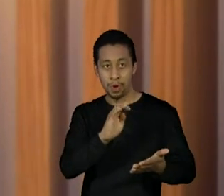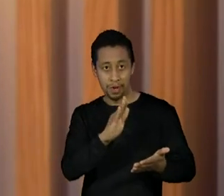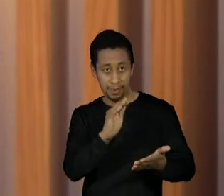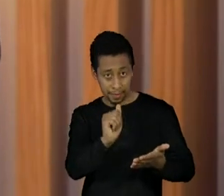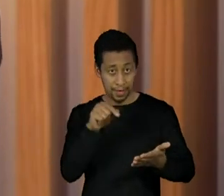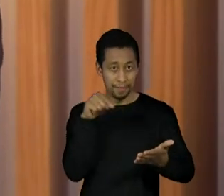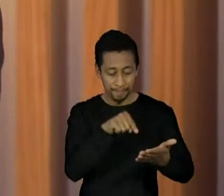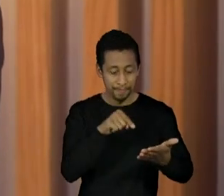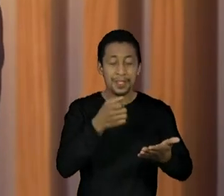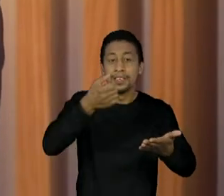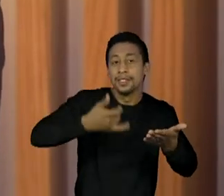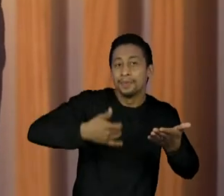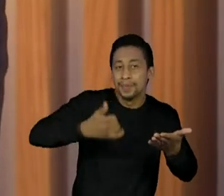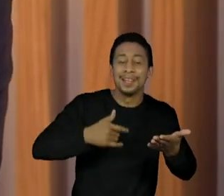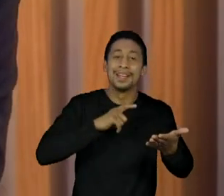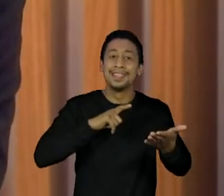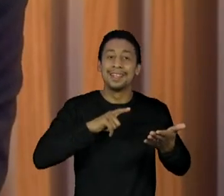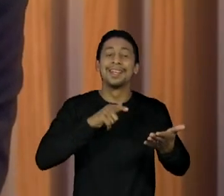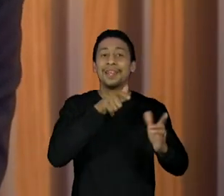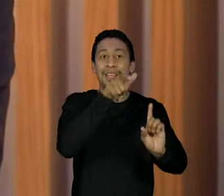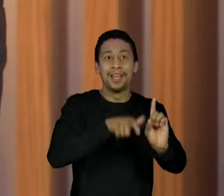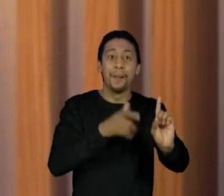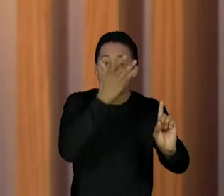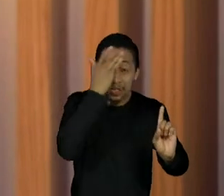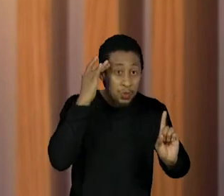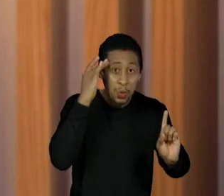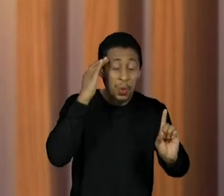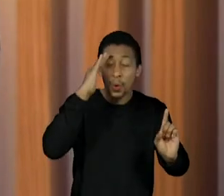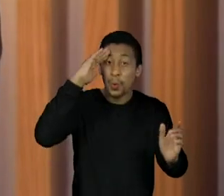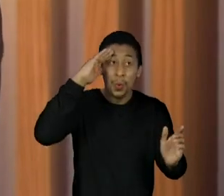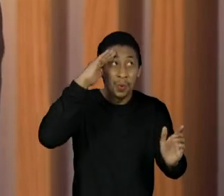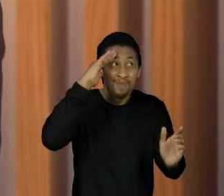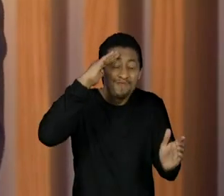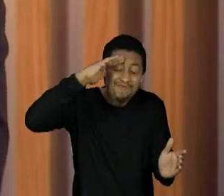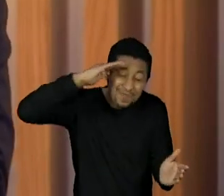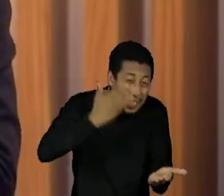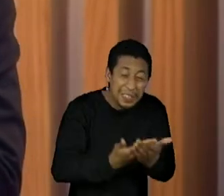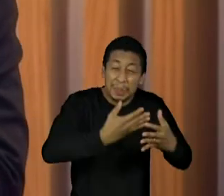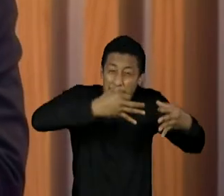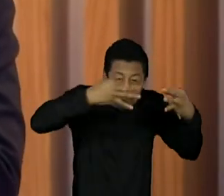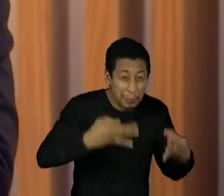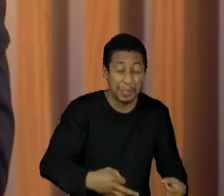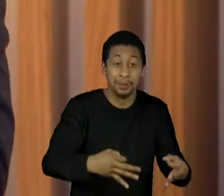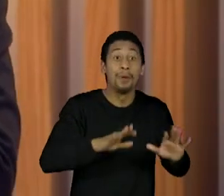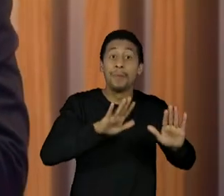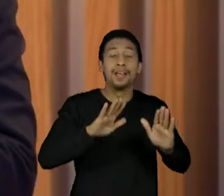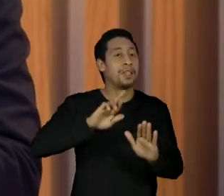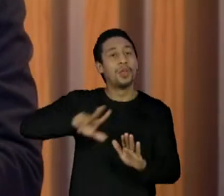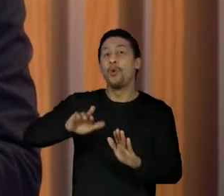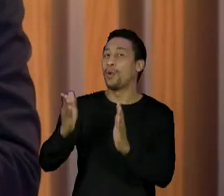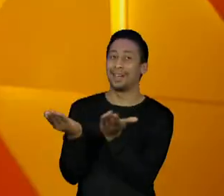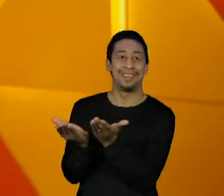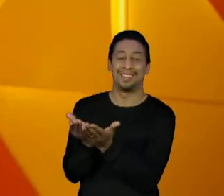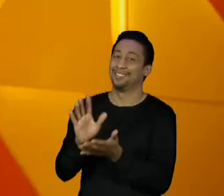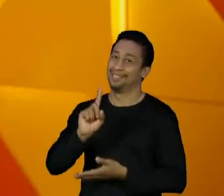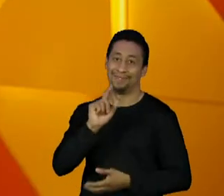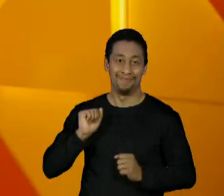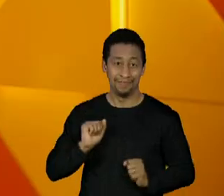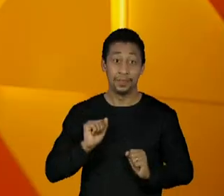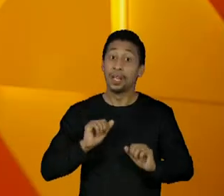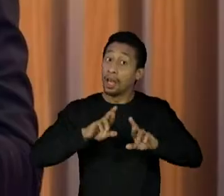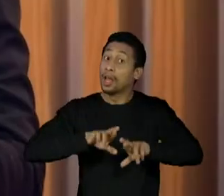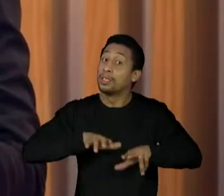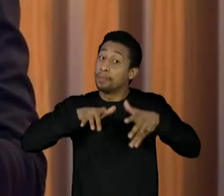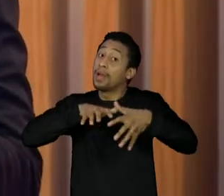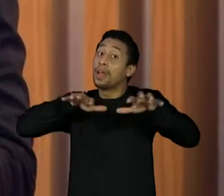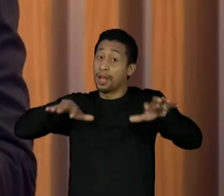Rubião, descrito como um sujeito mais crédulo do que crente. Então, eu acho que devemos fazer uma diferença entre fé e fideísmo. A fé é